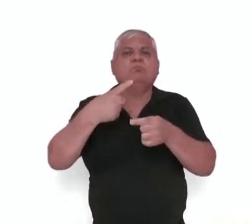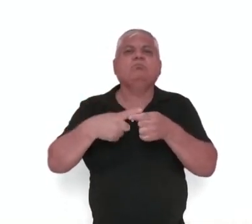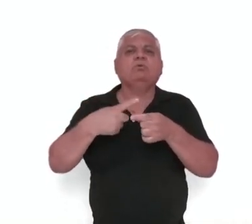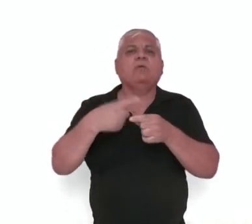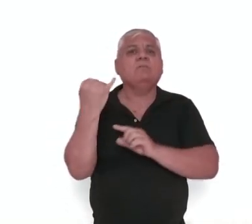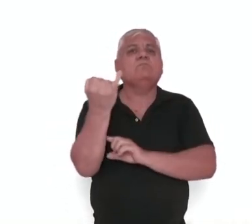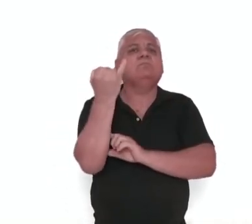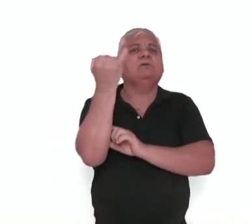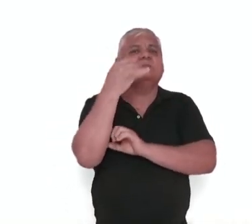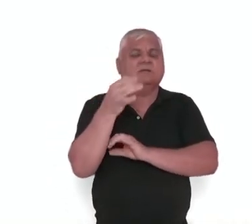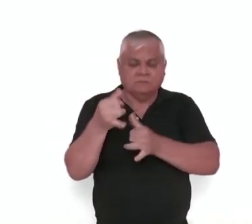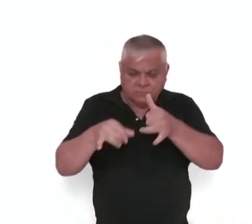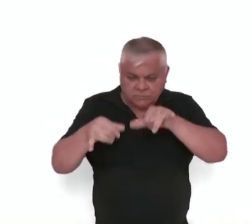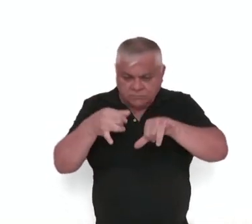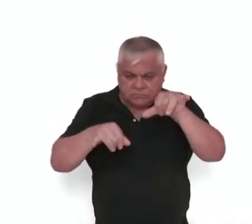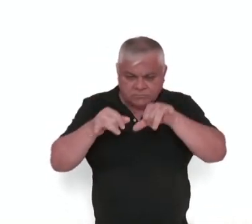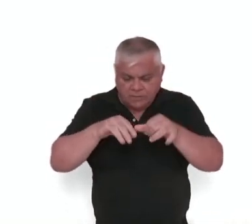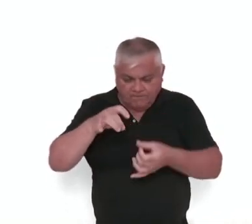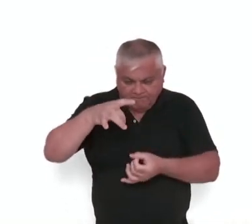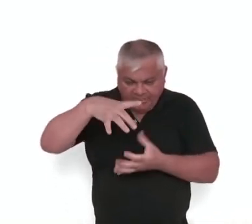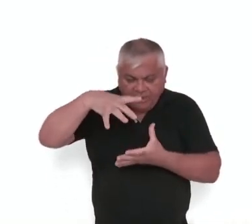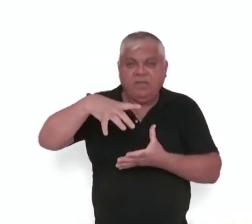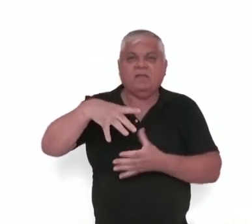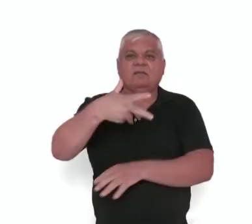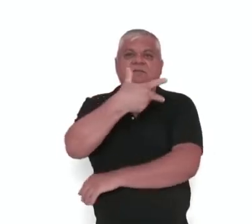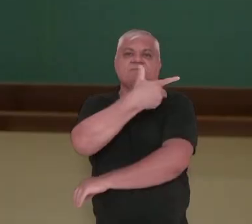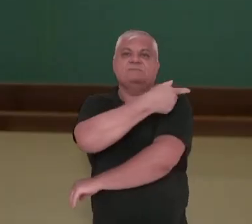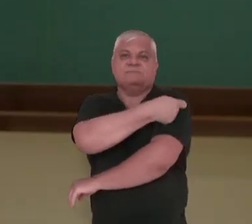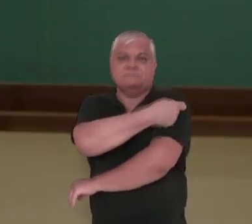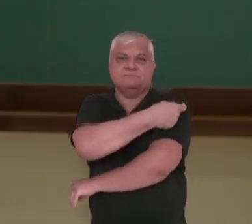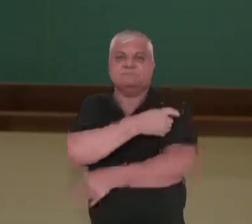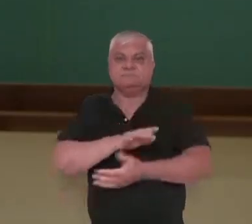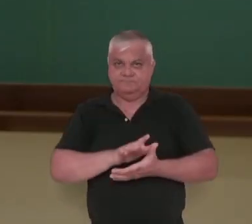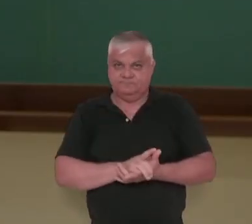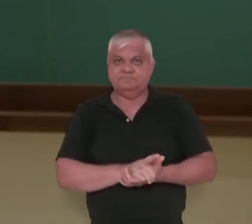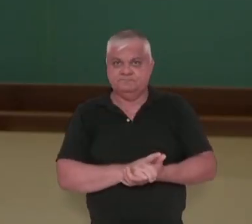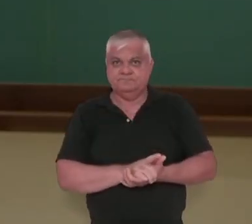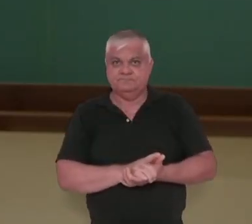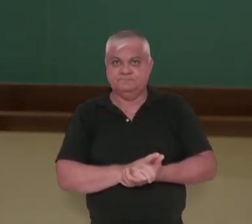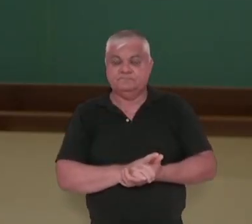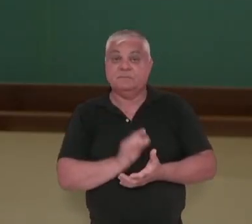micro-organismos na produção da vacina? Porque quando nós tomarmos a vacina,